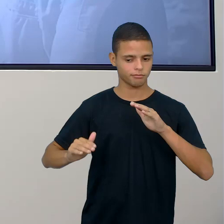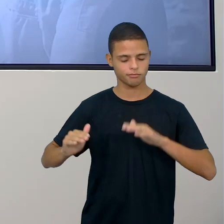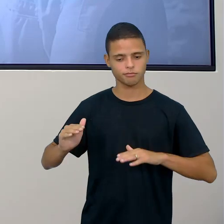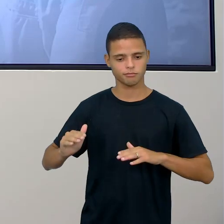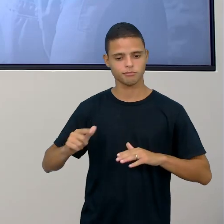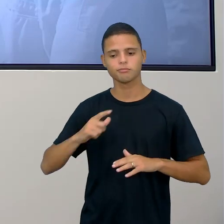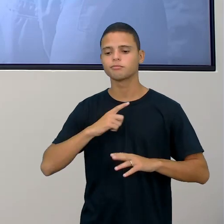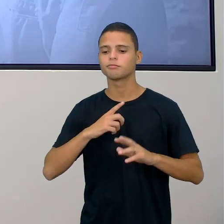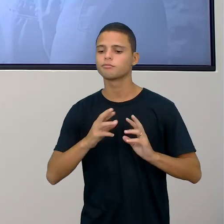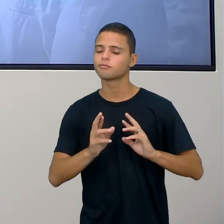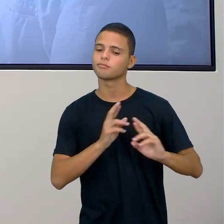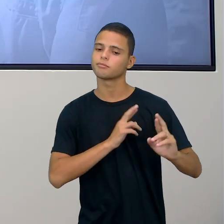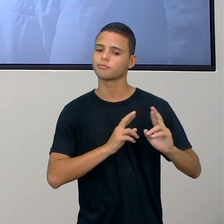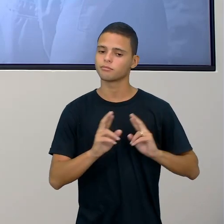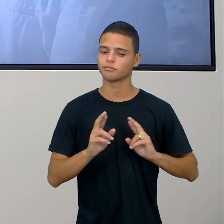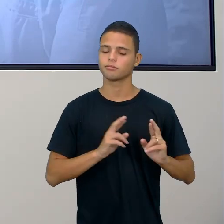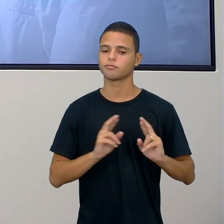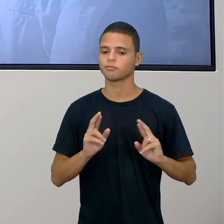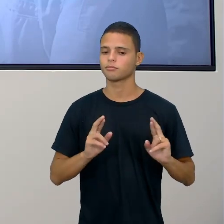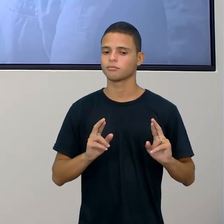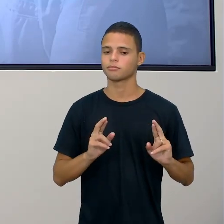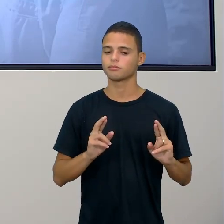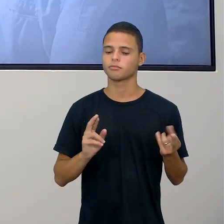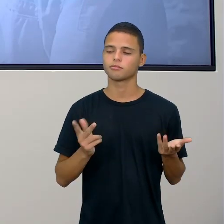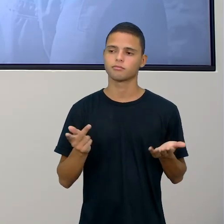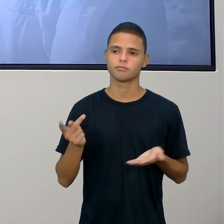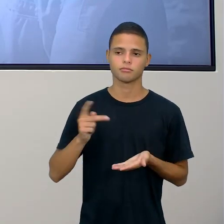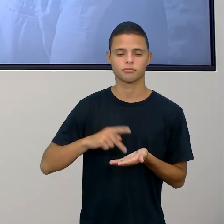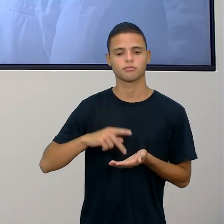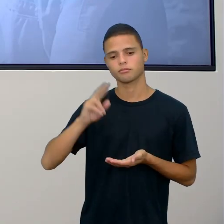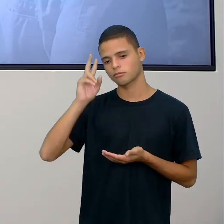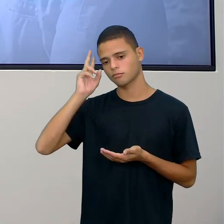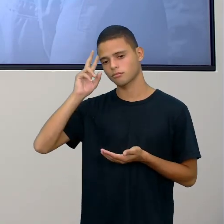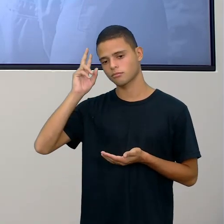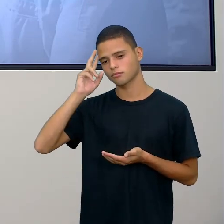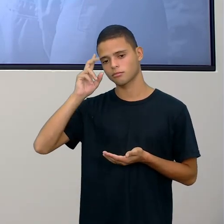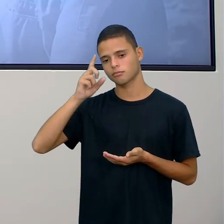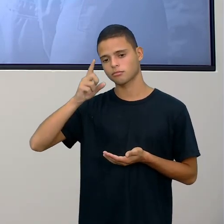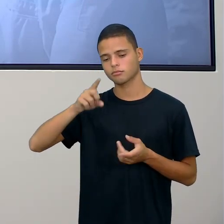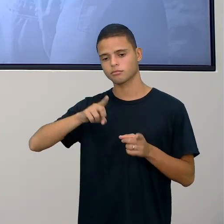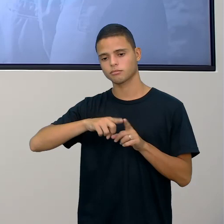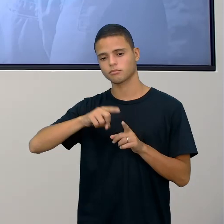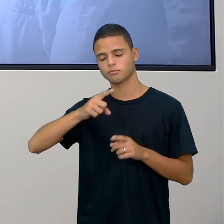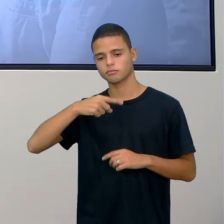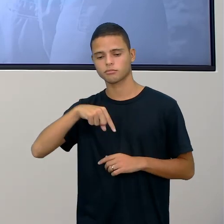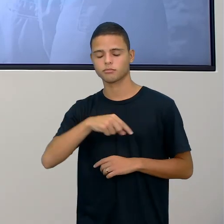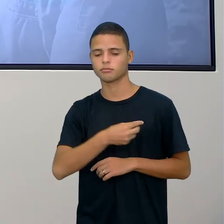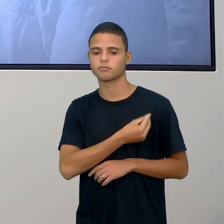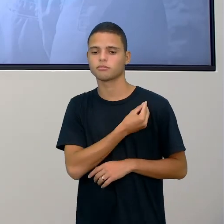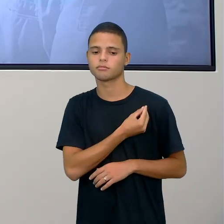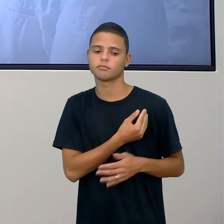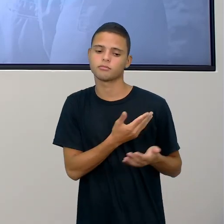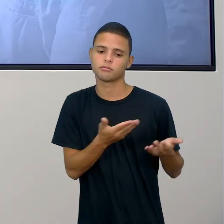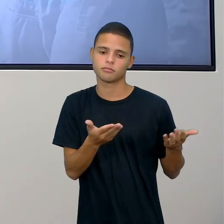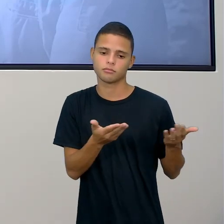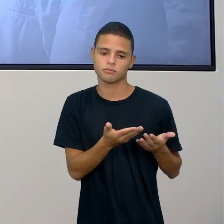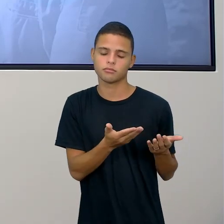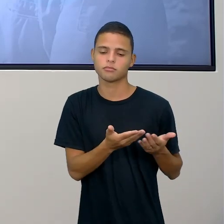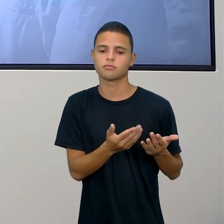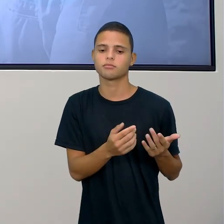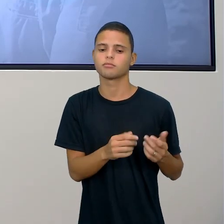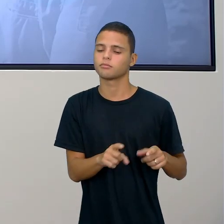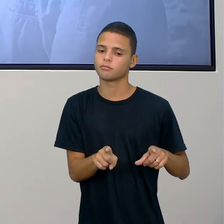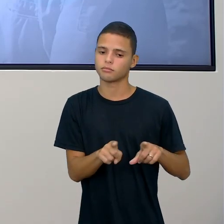que tem relação entre esse fato histórico e o nosso presente, que é justamente esse